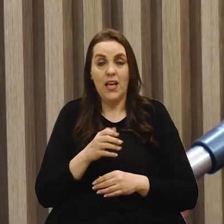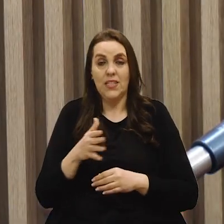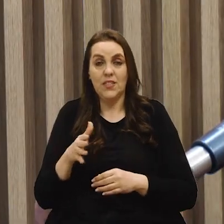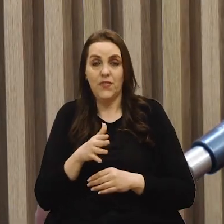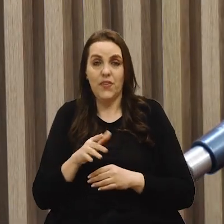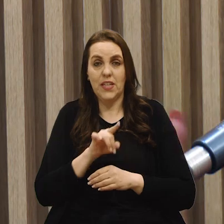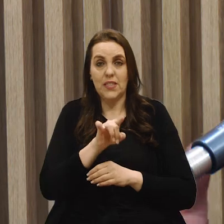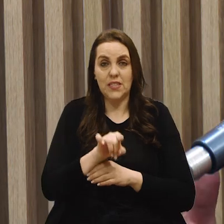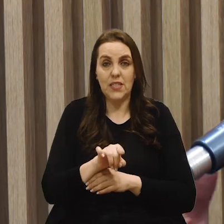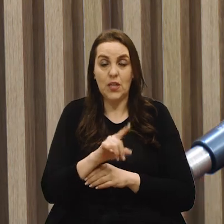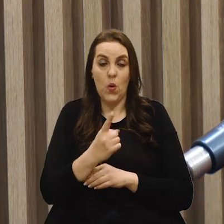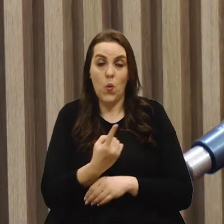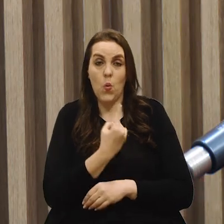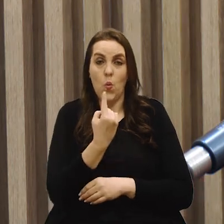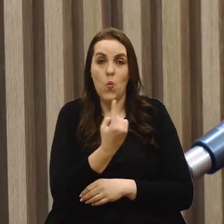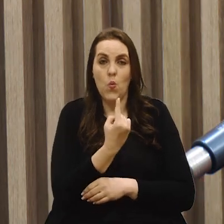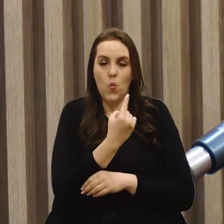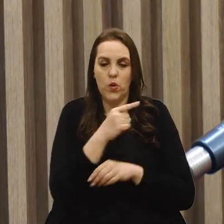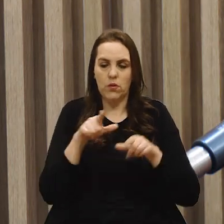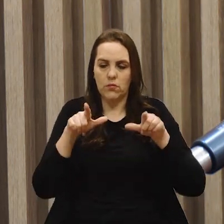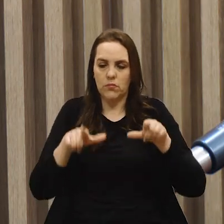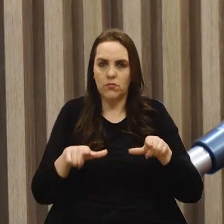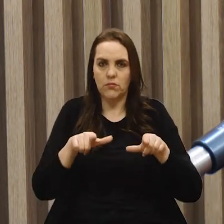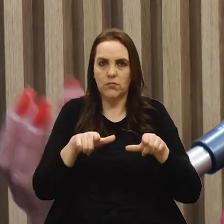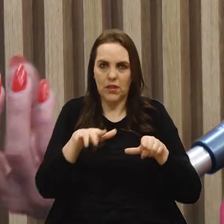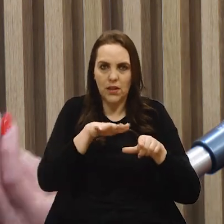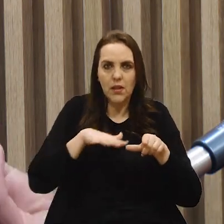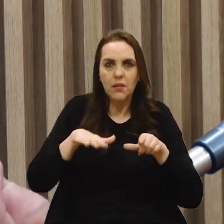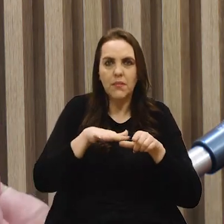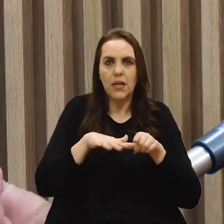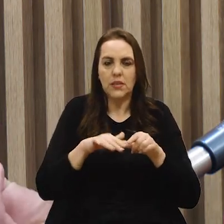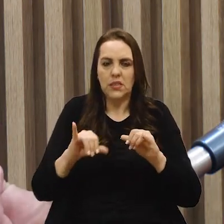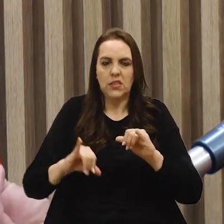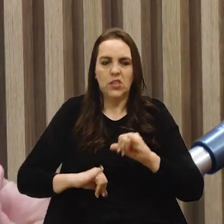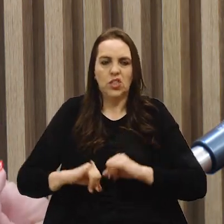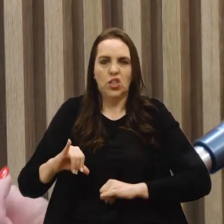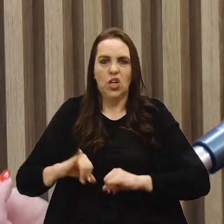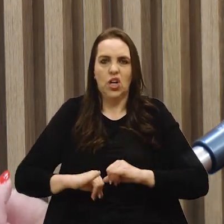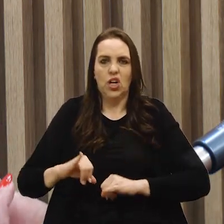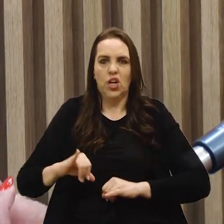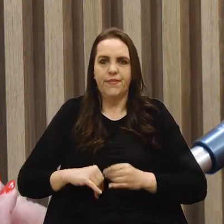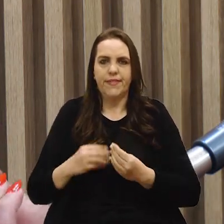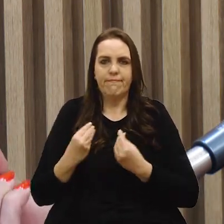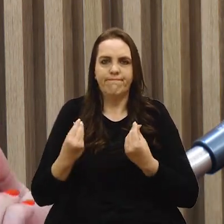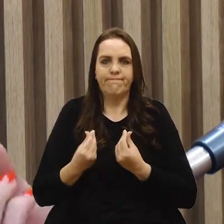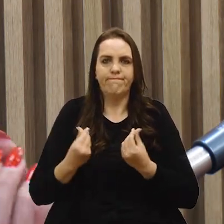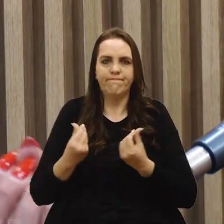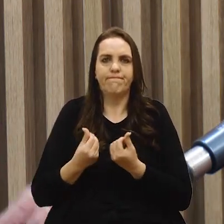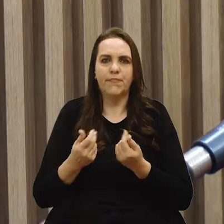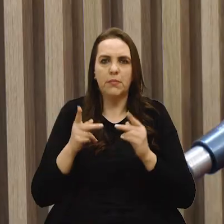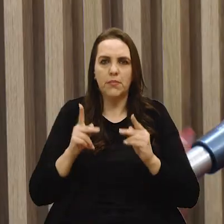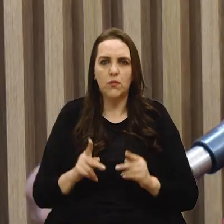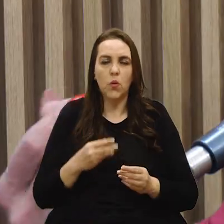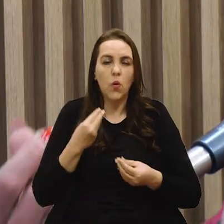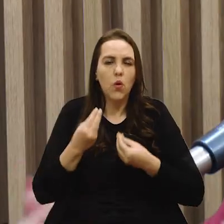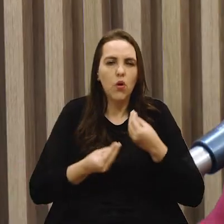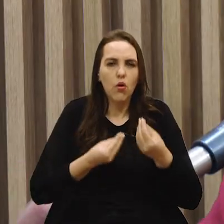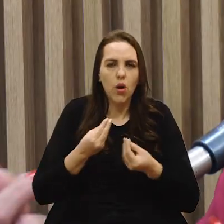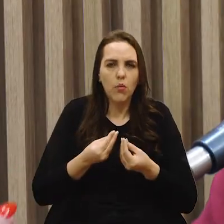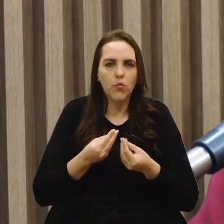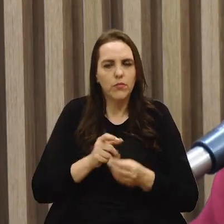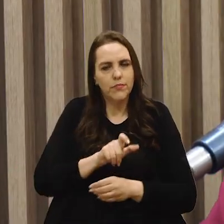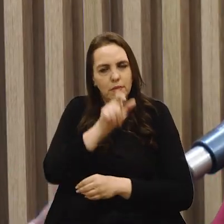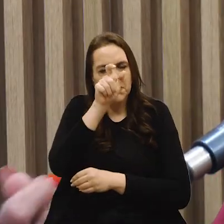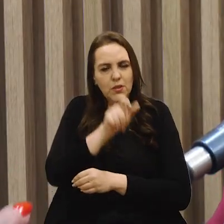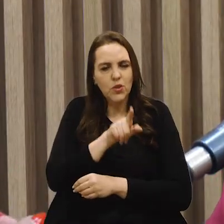vezes, também estar fechado num único ambiente causa um sofrimento muito grande, né? E aí, como que a gente vai